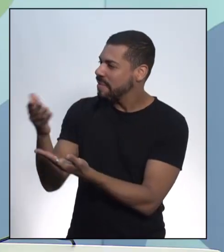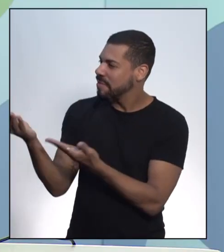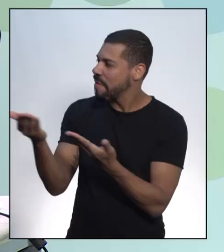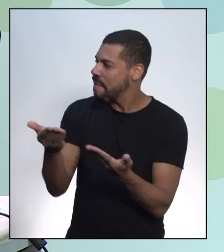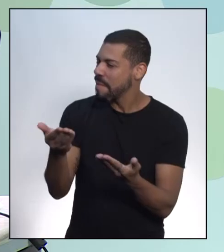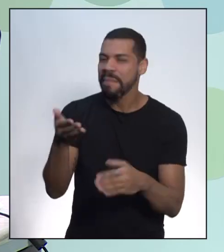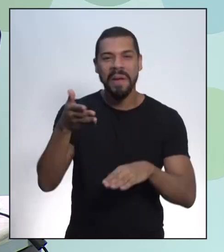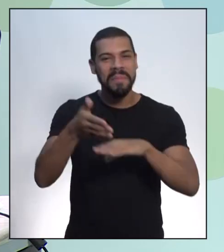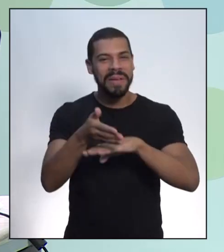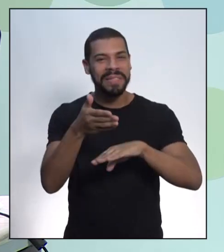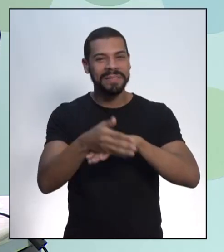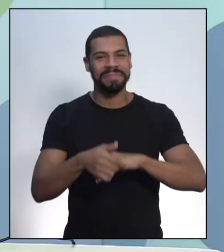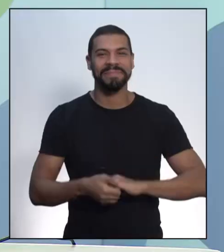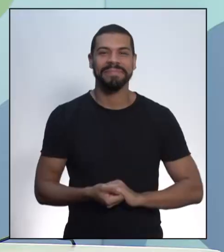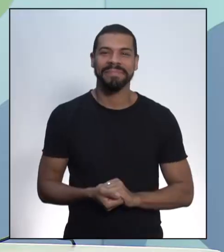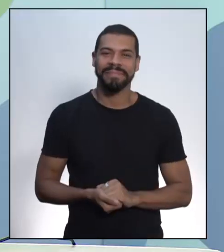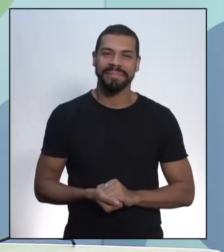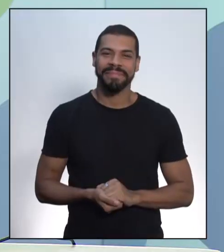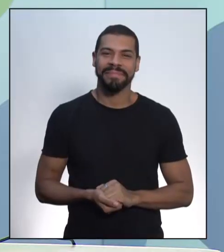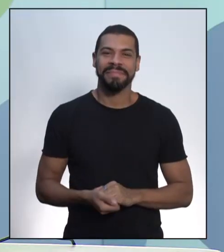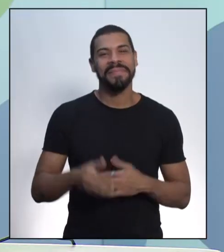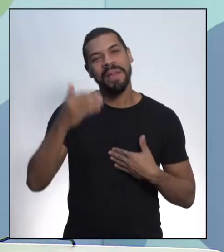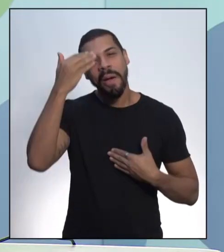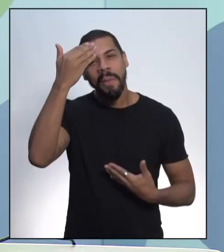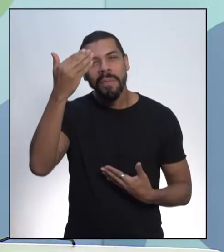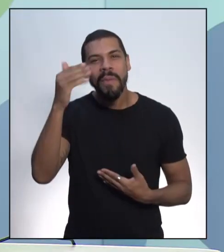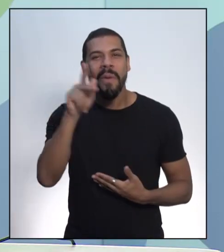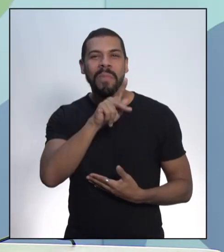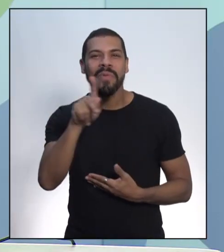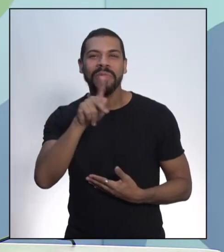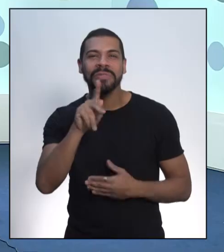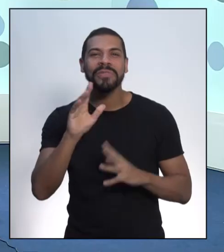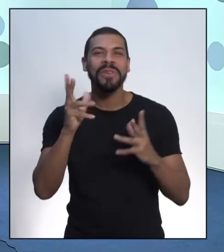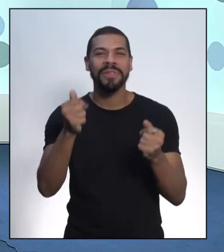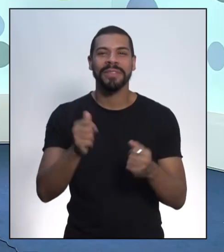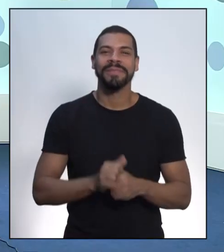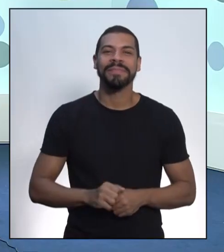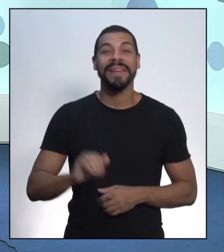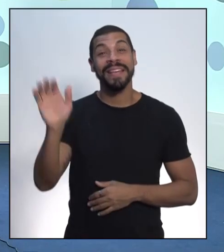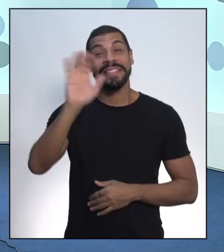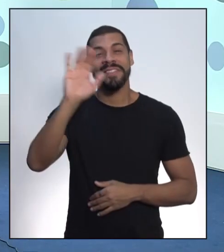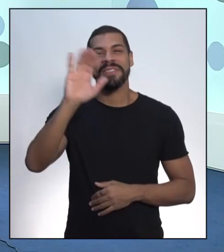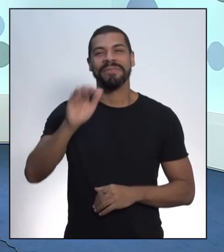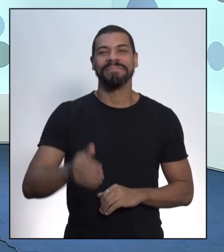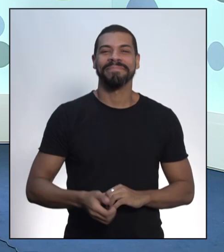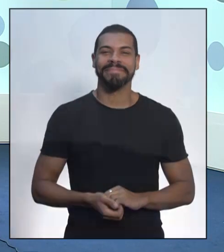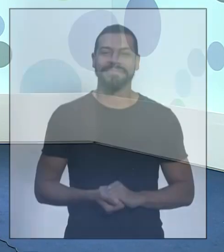participação. Muito obrigada, Simone. Obrigada, pessoal. Tchau.